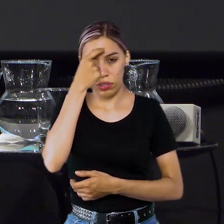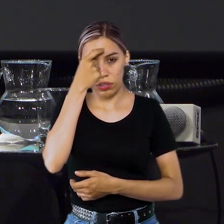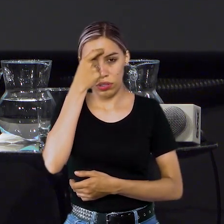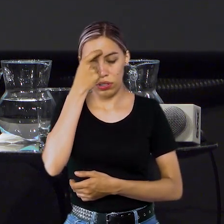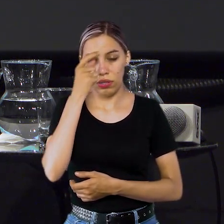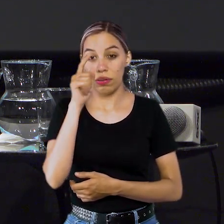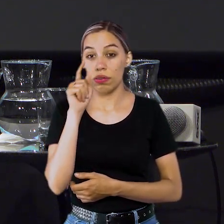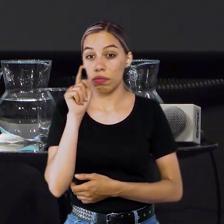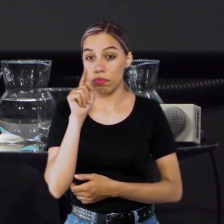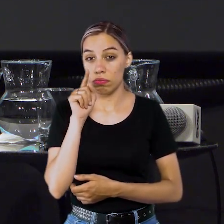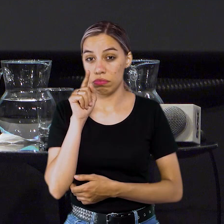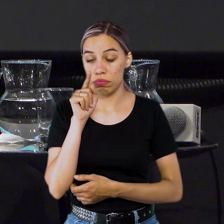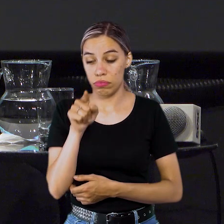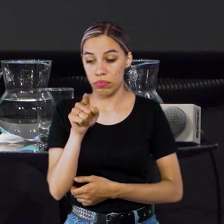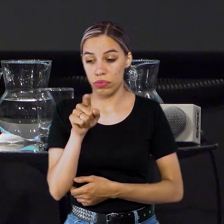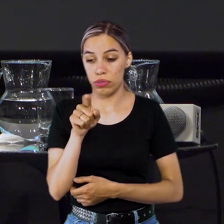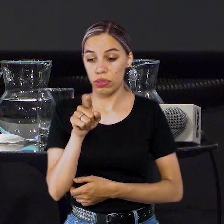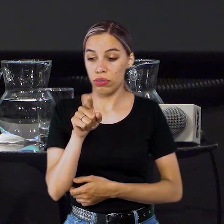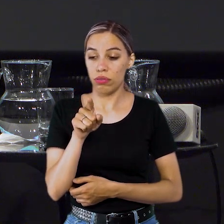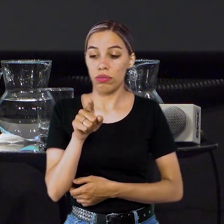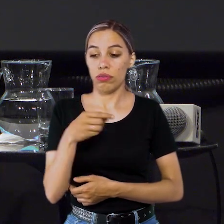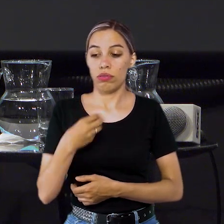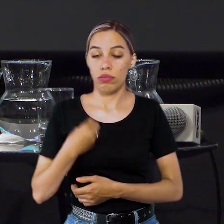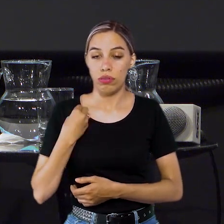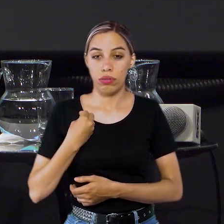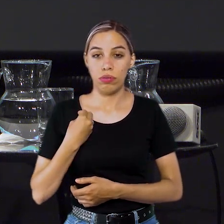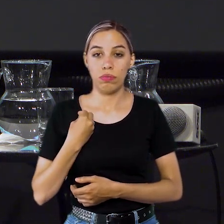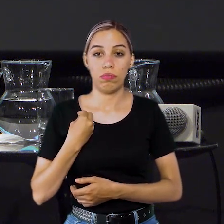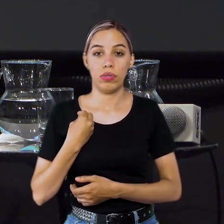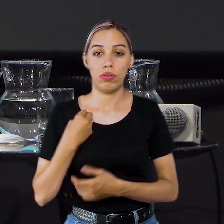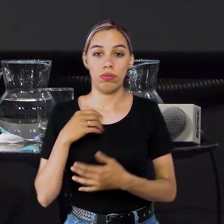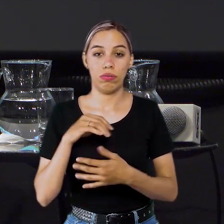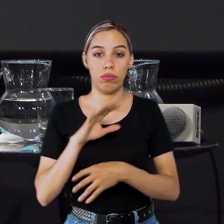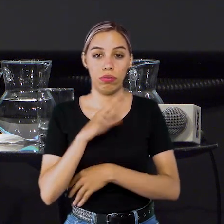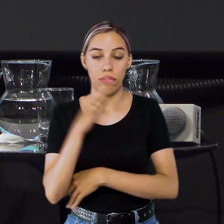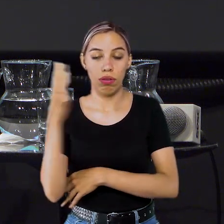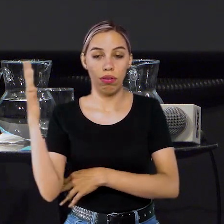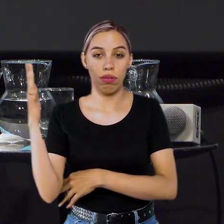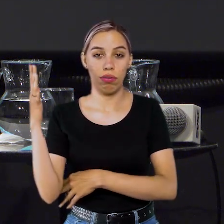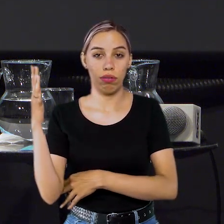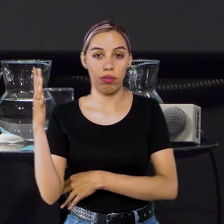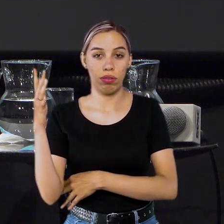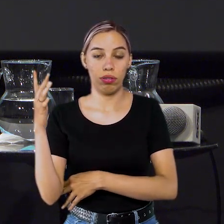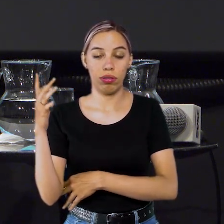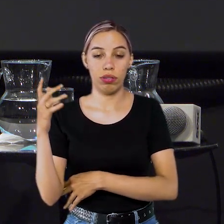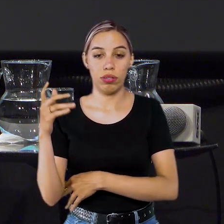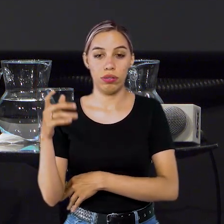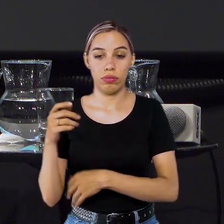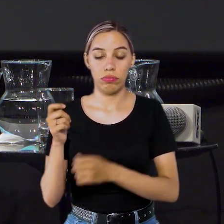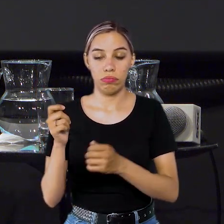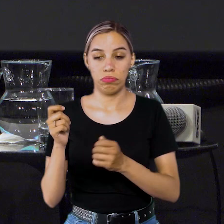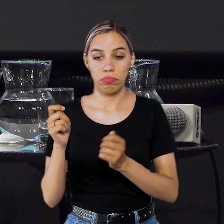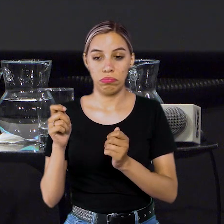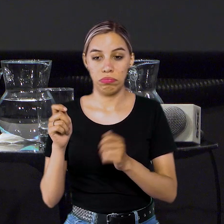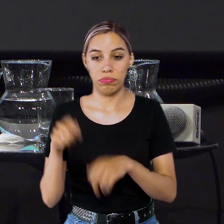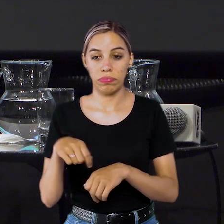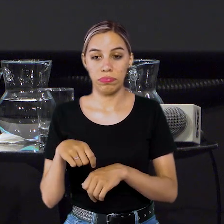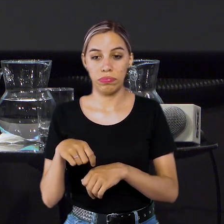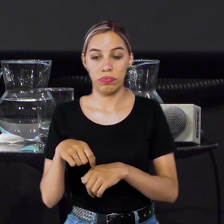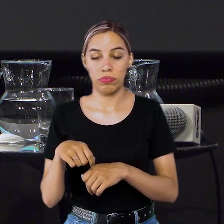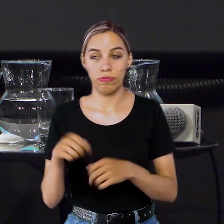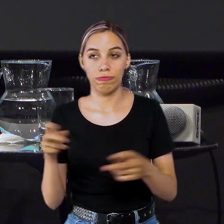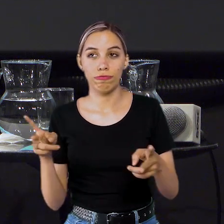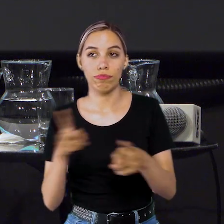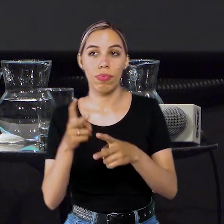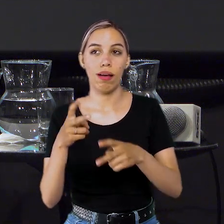faz fazendo parte dessa natureza, desse rio, dessas terras, dessa floresta, desses ventos. A